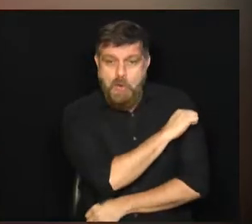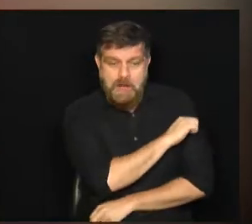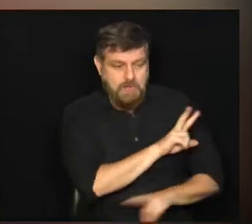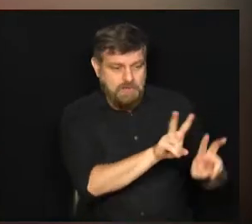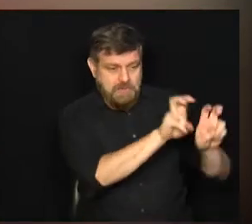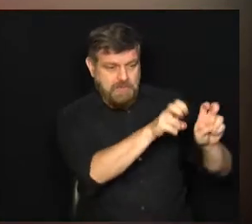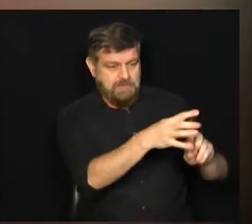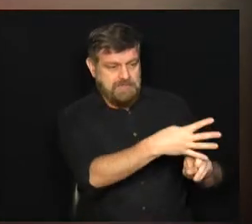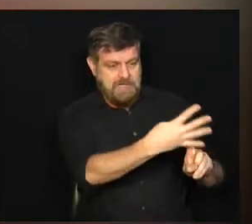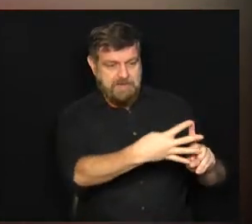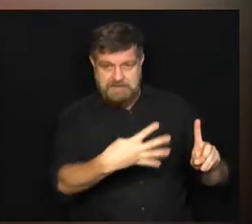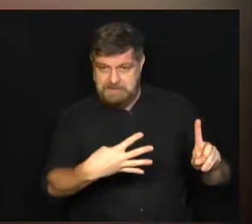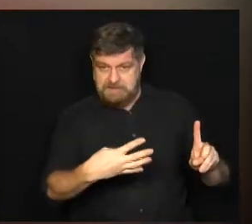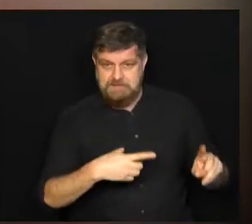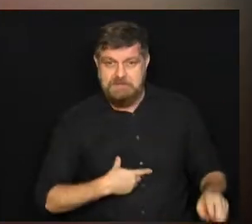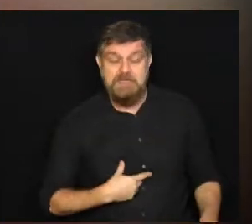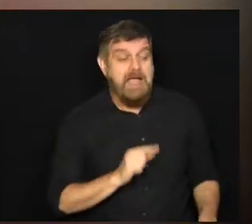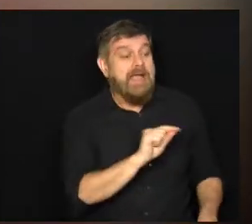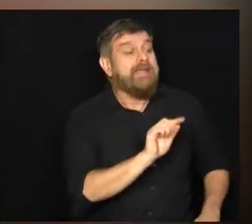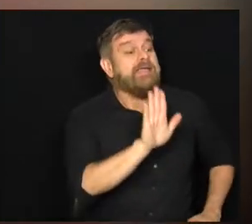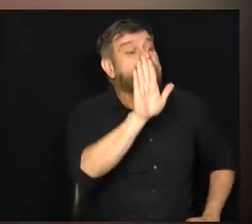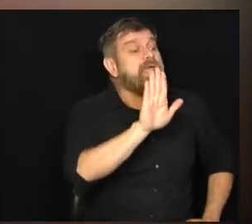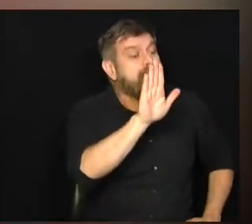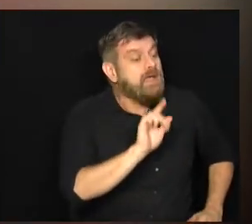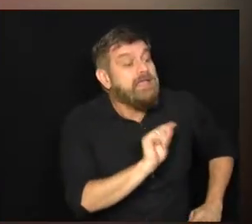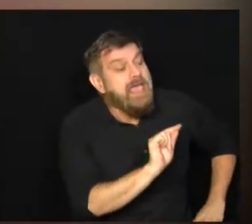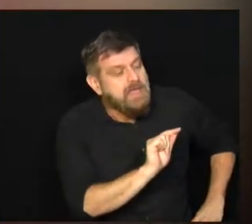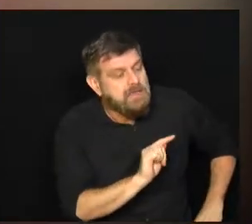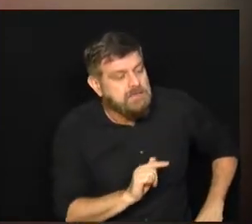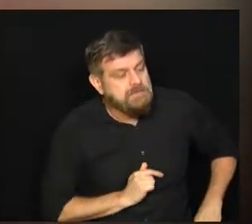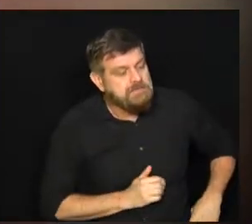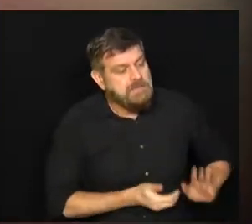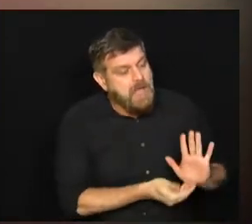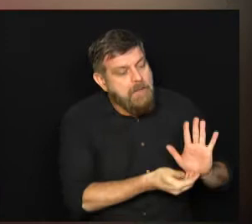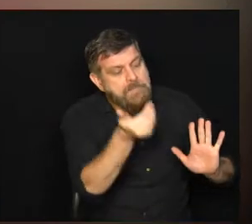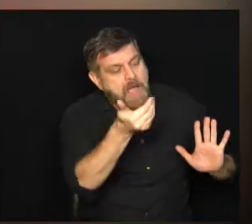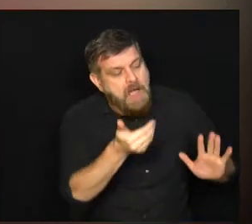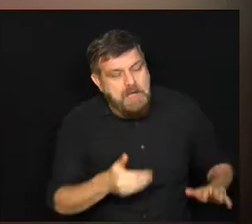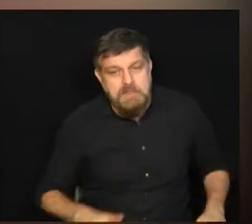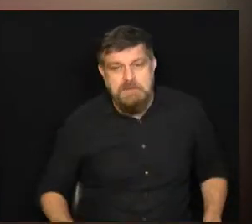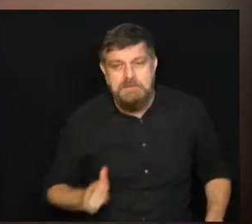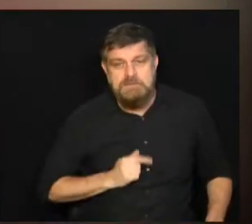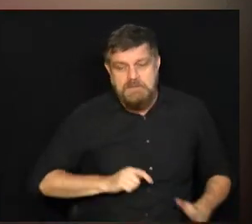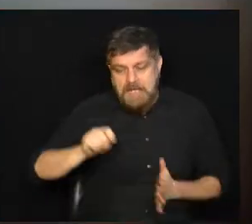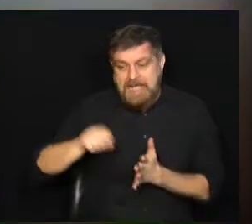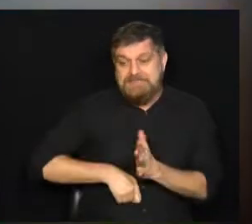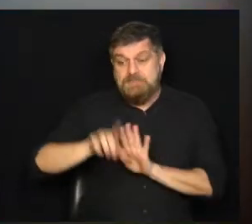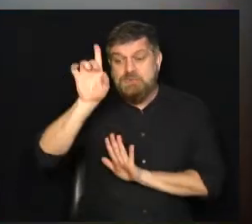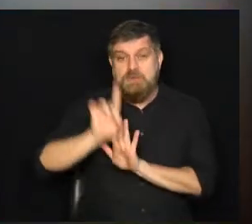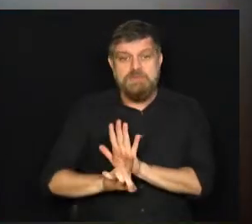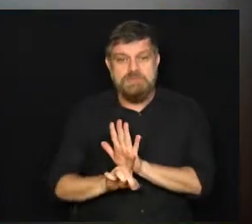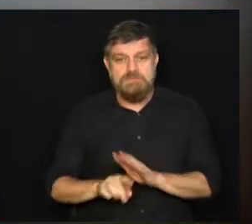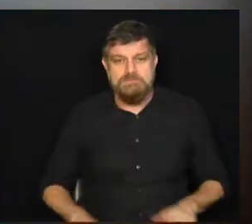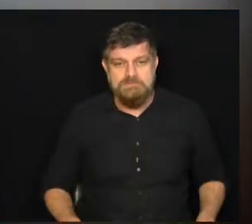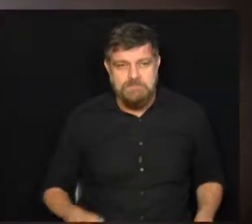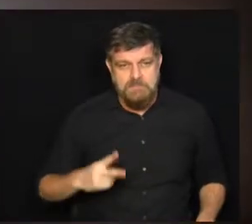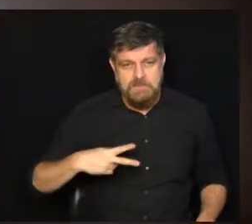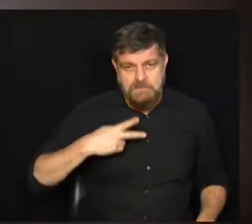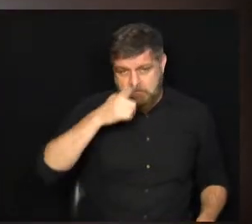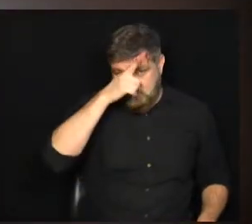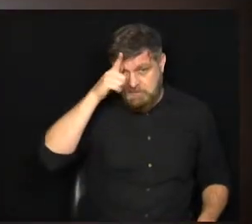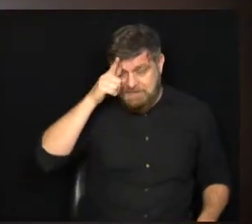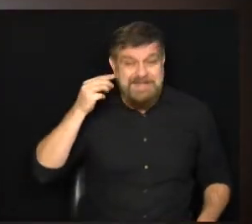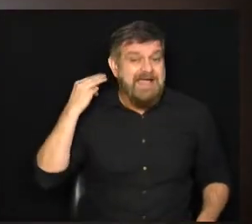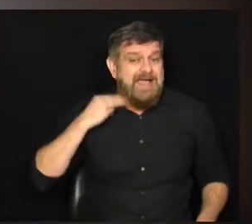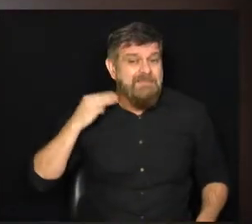a sugestão se identificasse e apagasse do grupo, e assinou como diretora. Os vereadores Gustavo Peta e